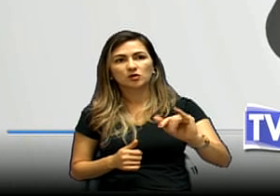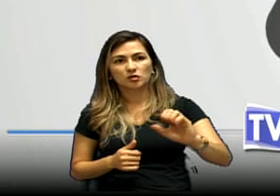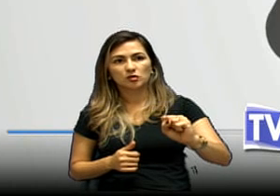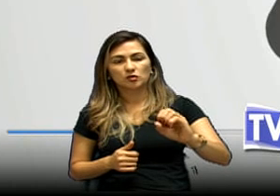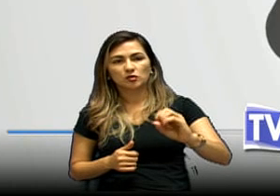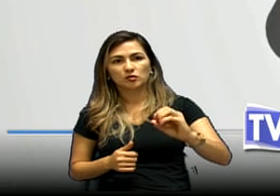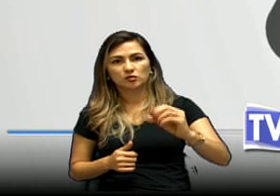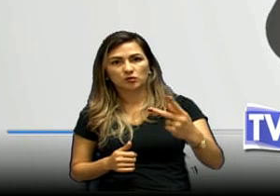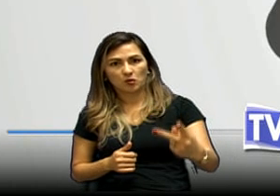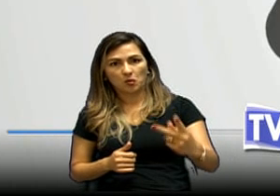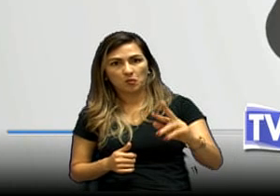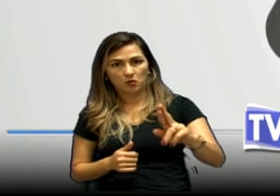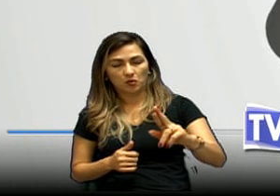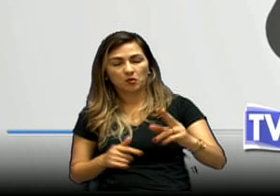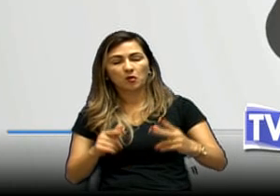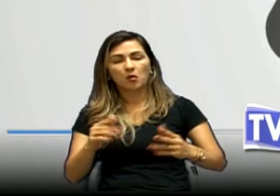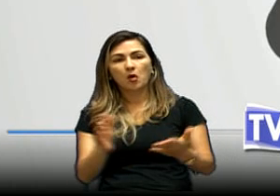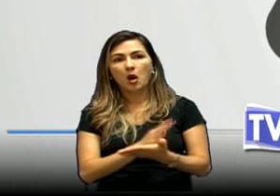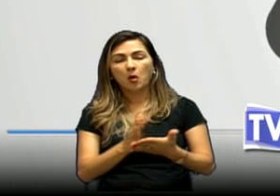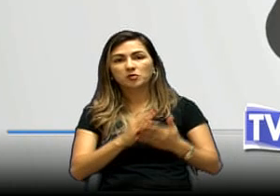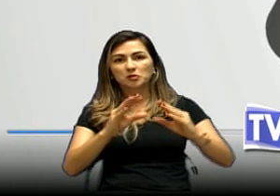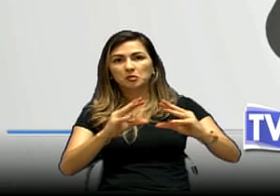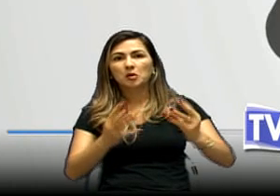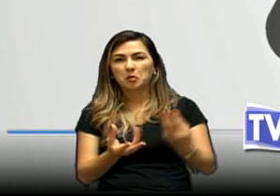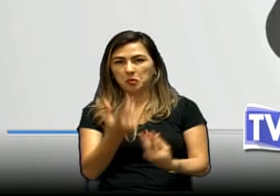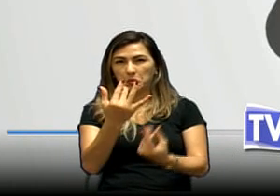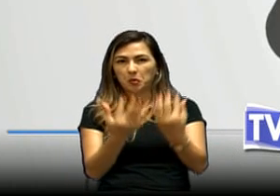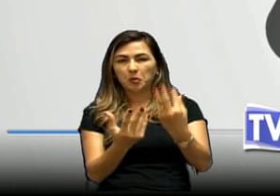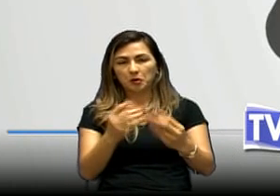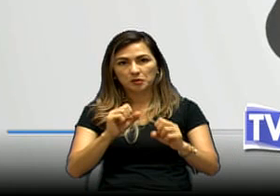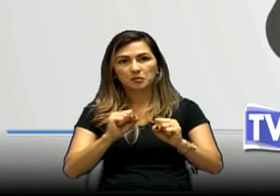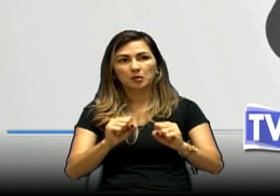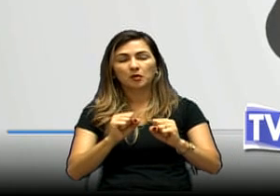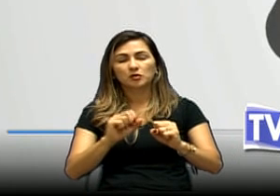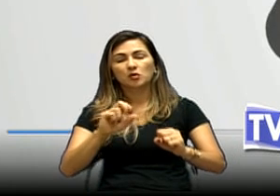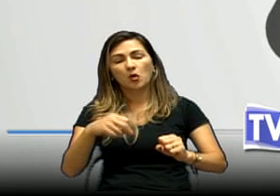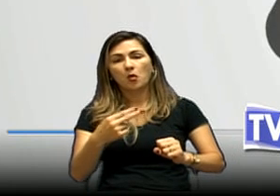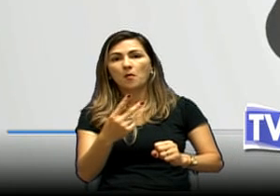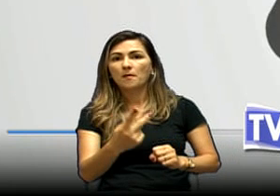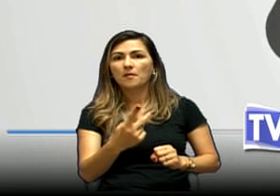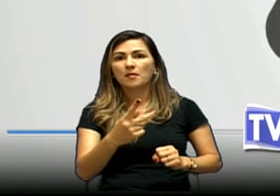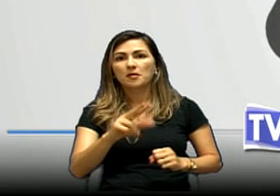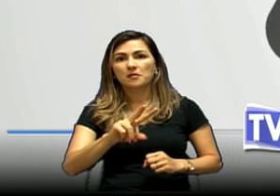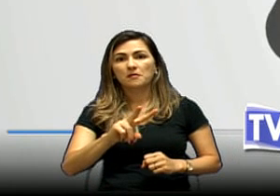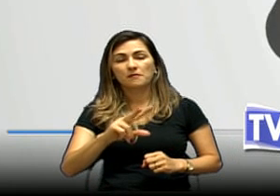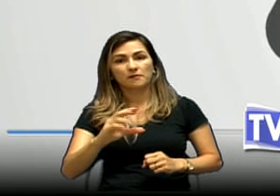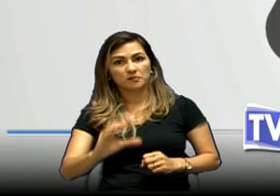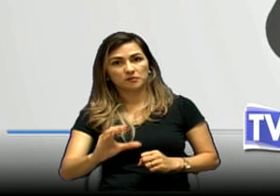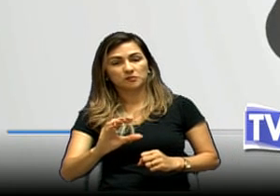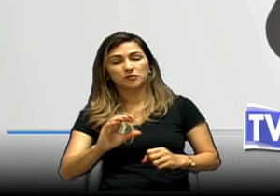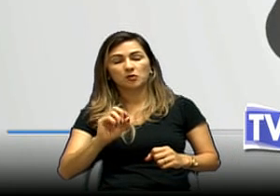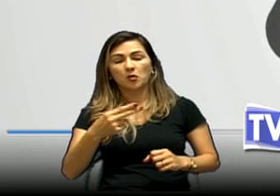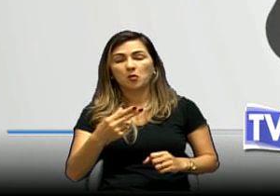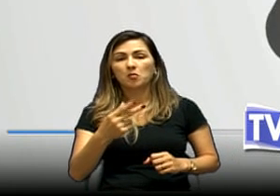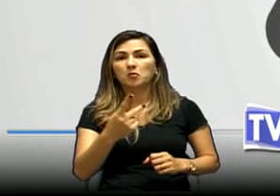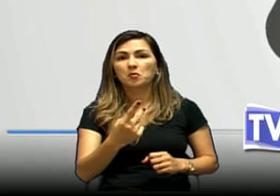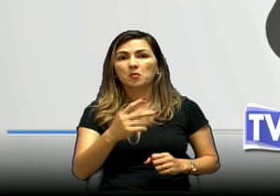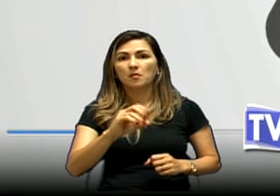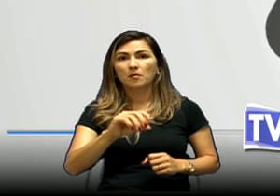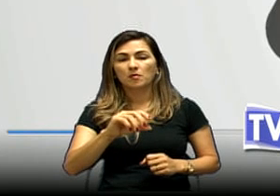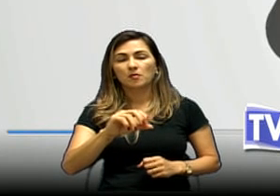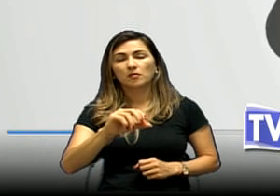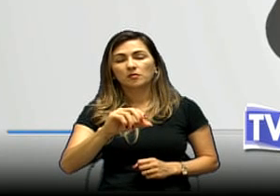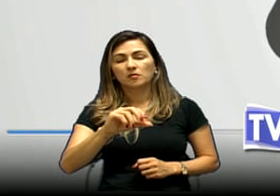Polietileno de alta densidade, PVC, polietileno de baixa densidade, polipropileno, o outro